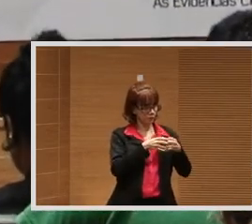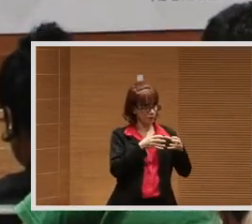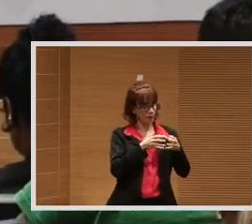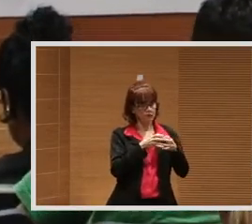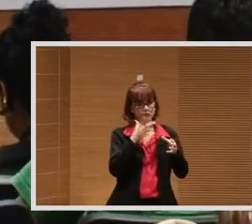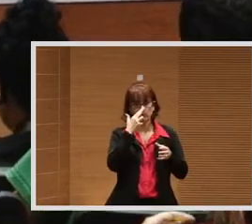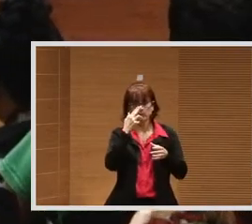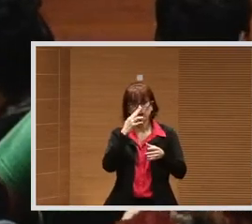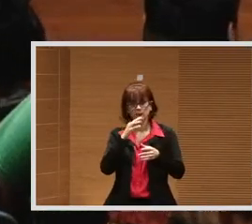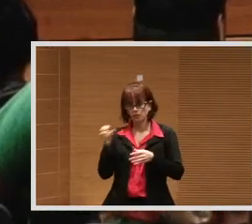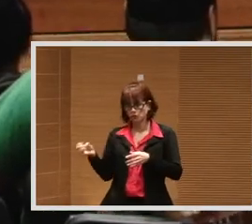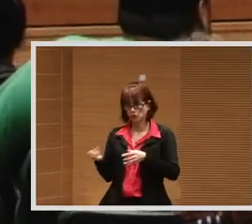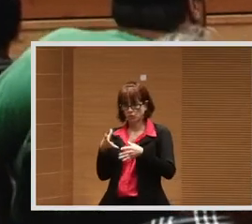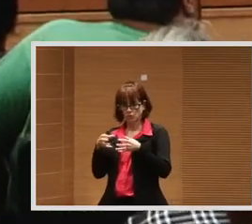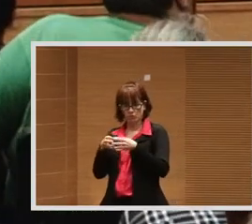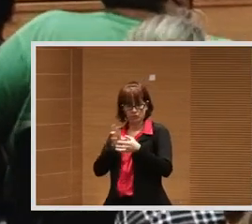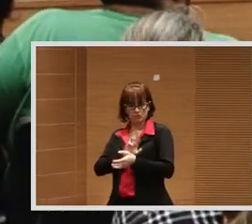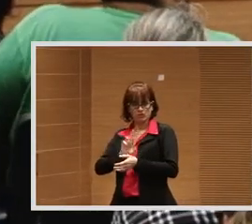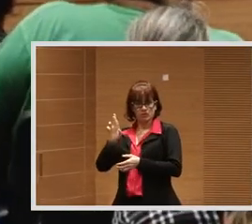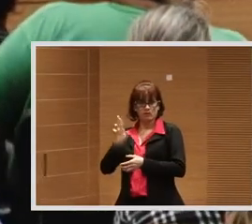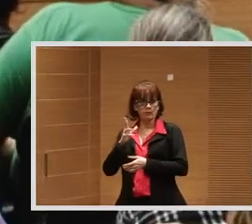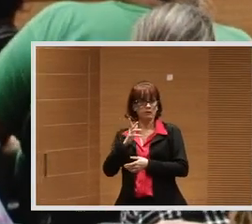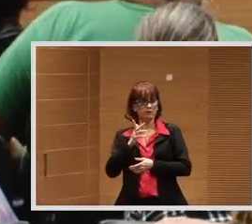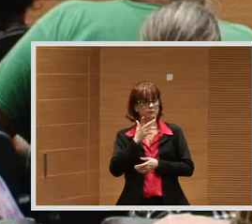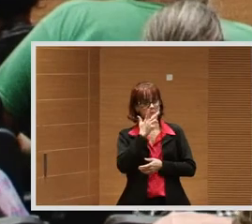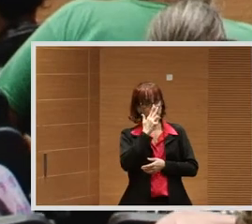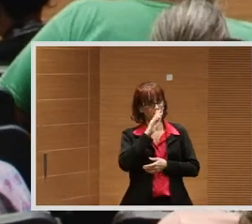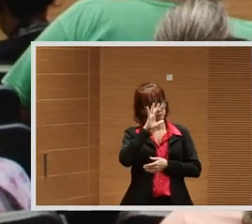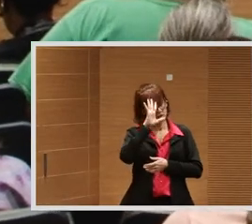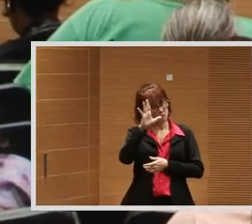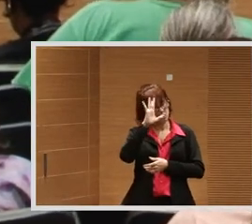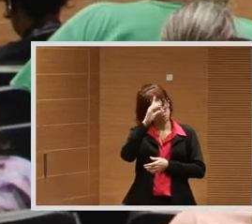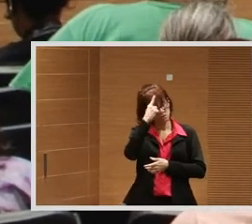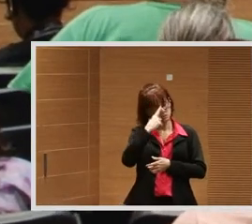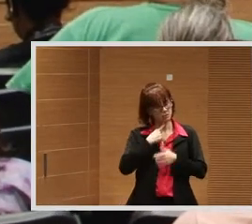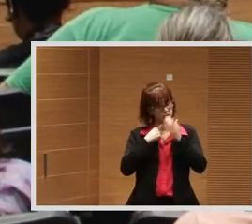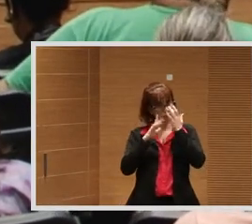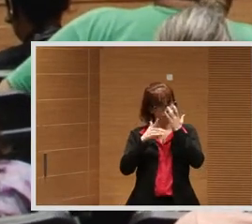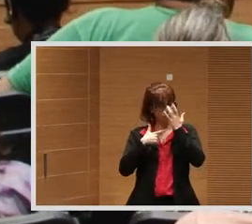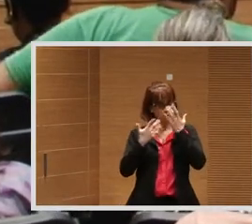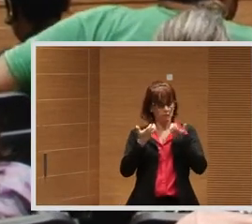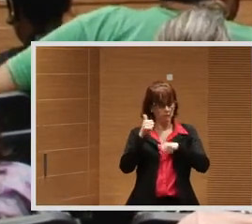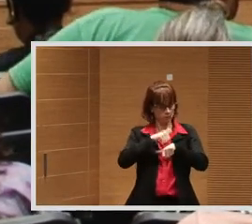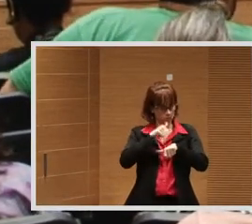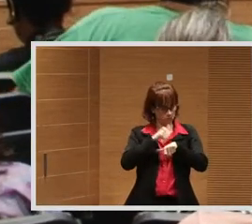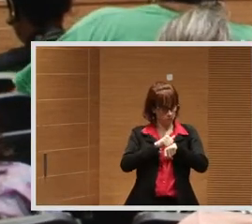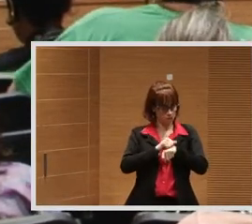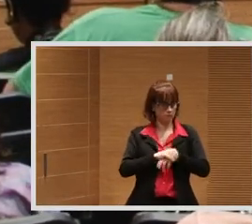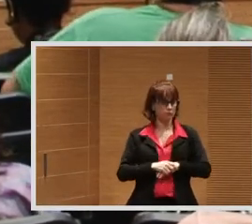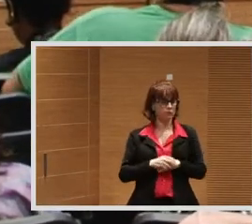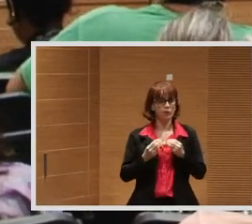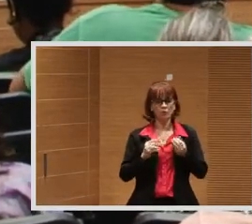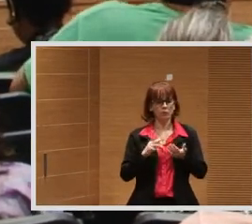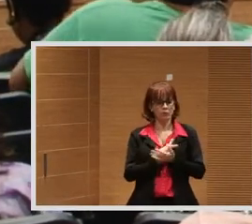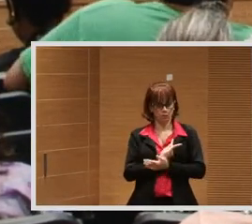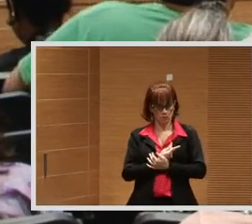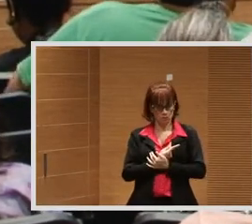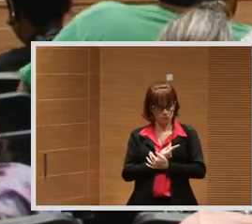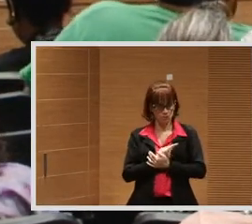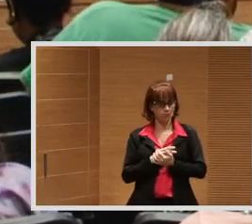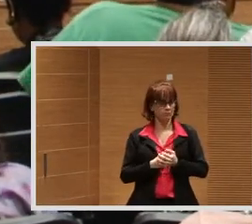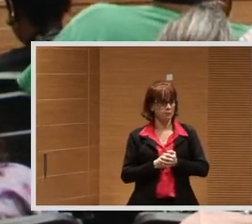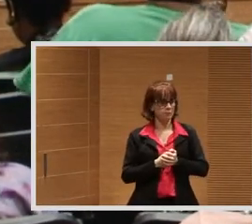discussão mais teórica, uma imagem, né? Eu queria trazer para o concreto. Na verdade,